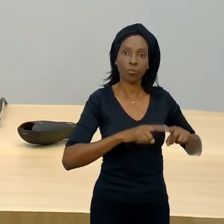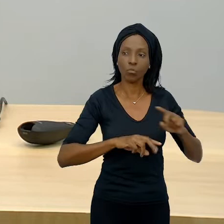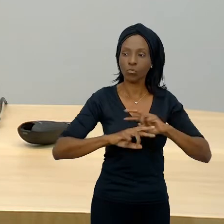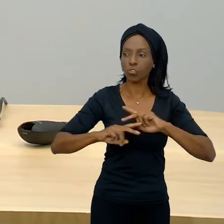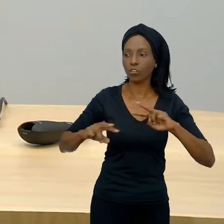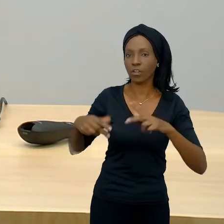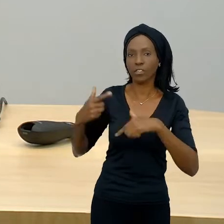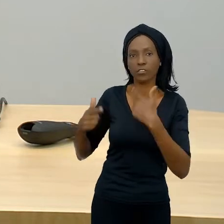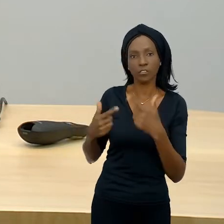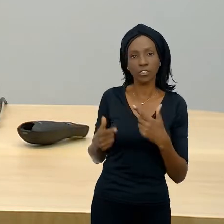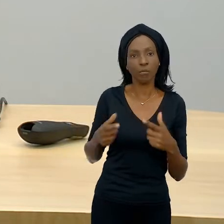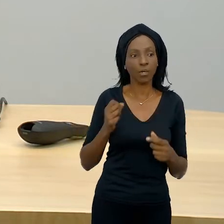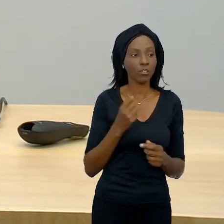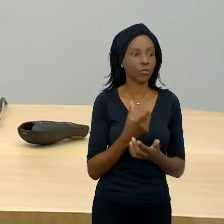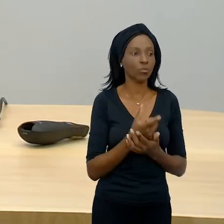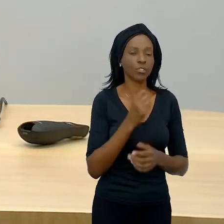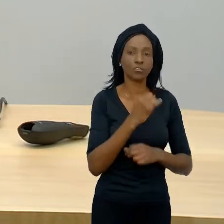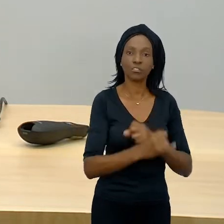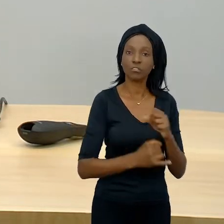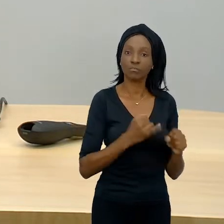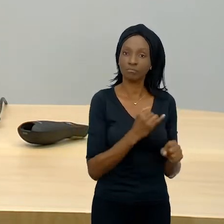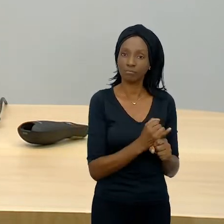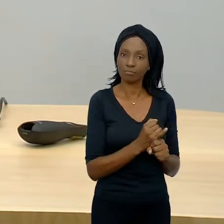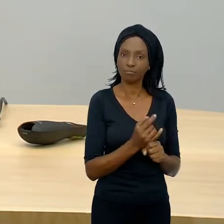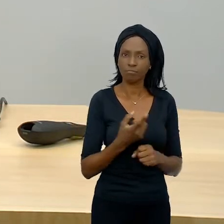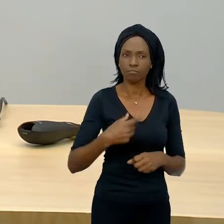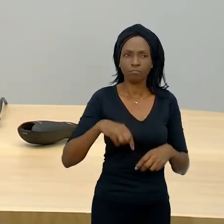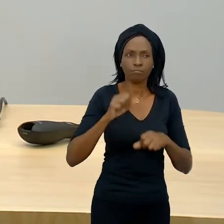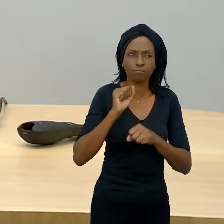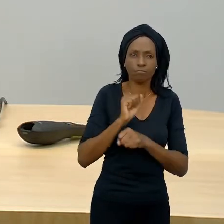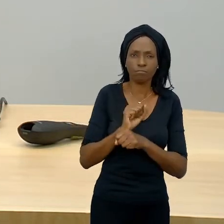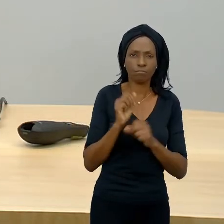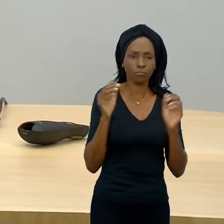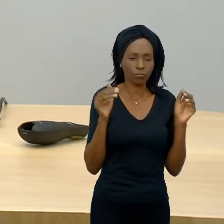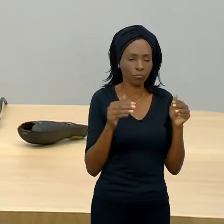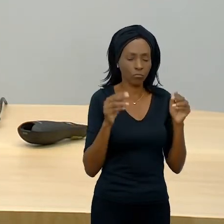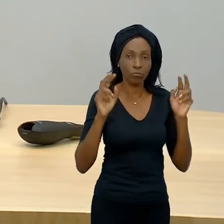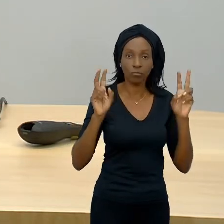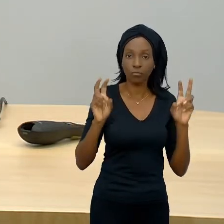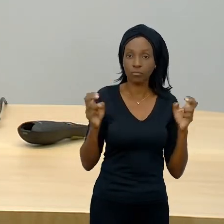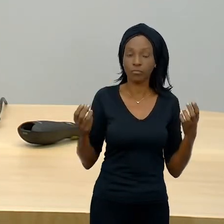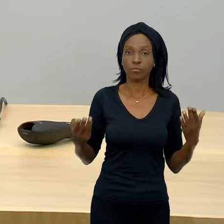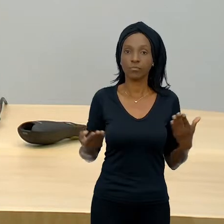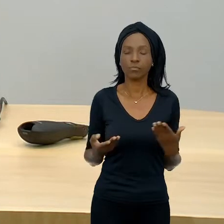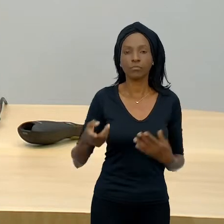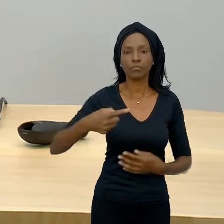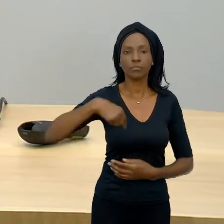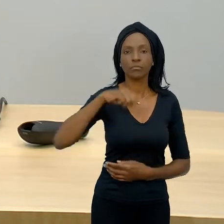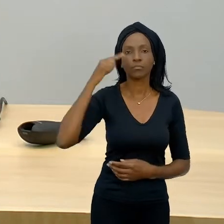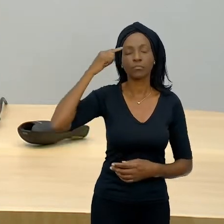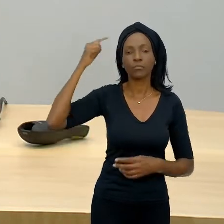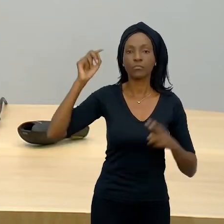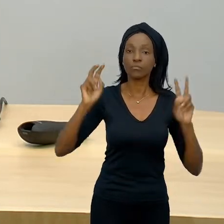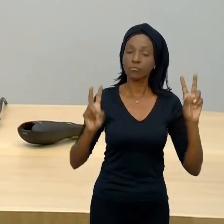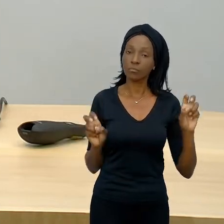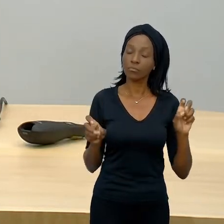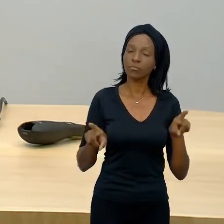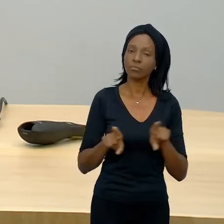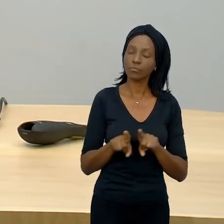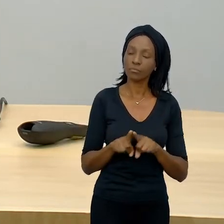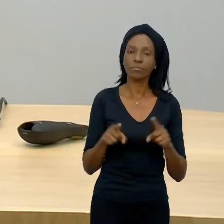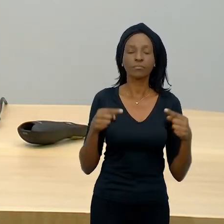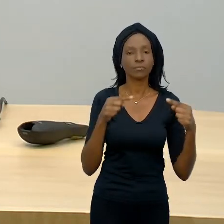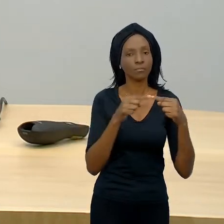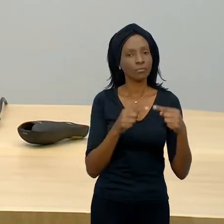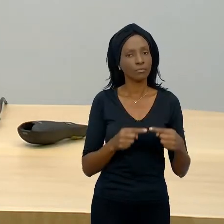serviços através da internet. Então, a gente se debruçou sobre esse tema e hoje a gente vai pensar um tema que também está